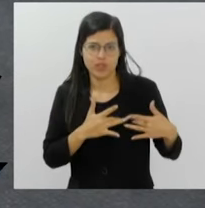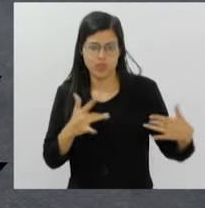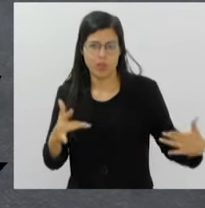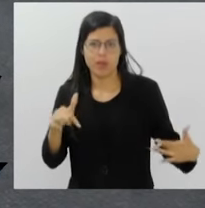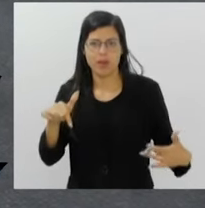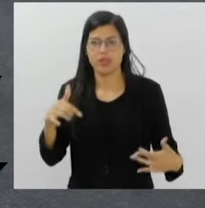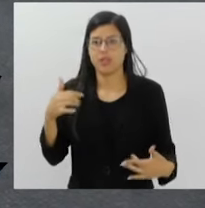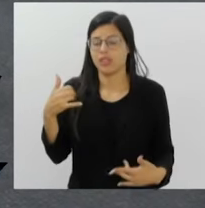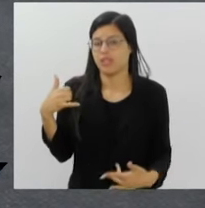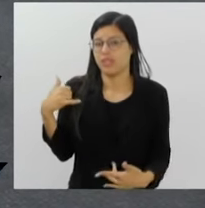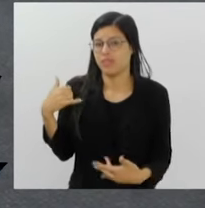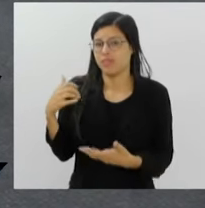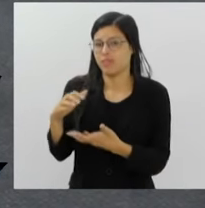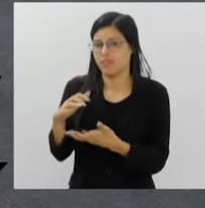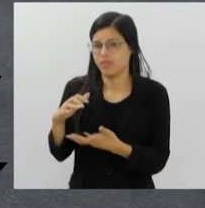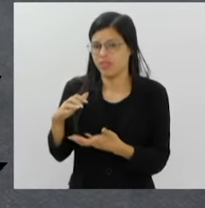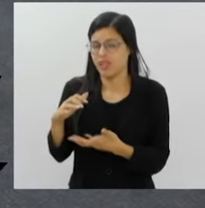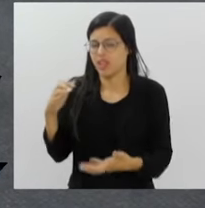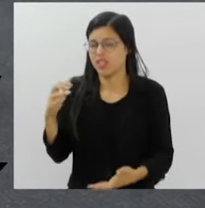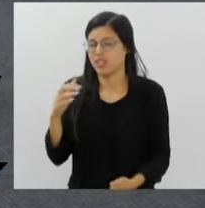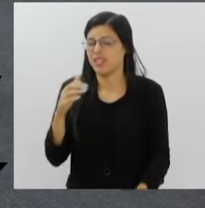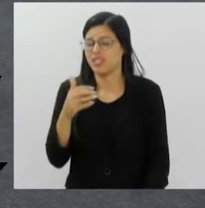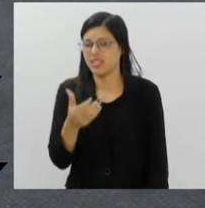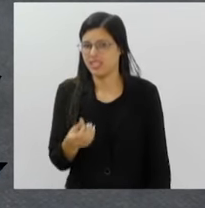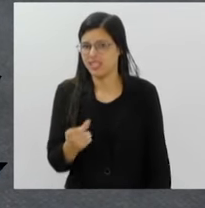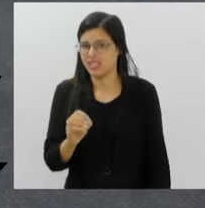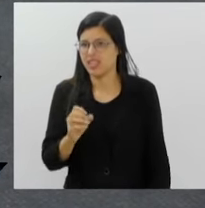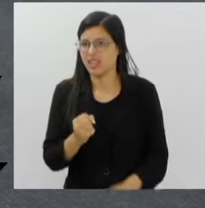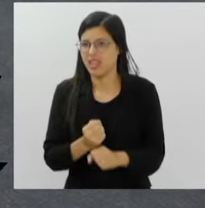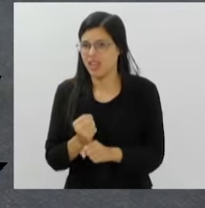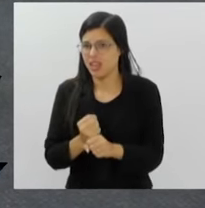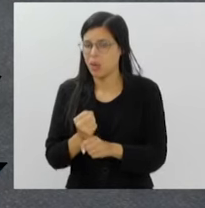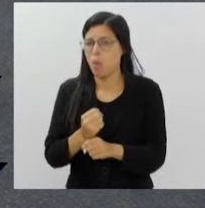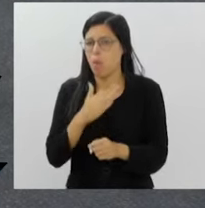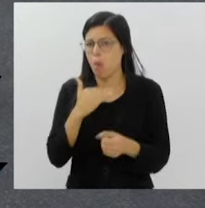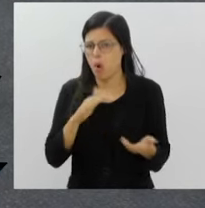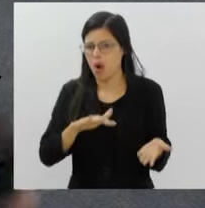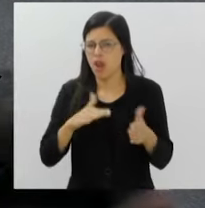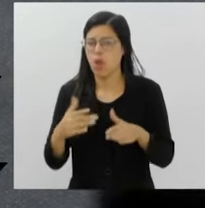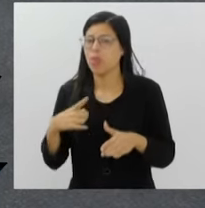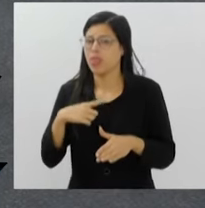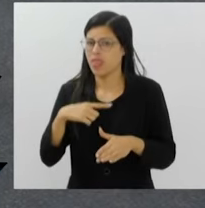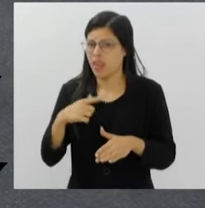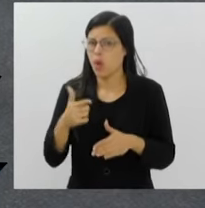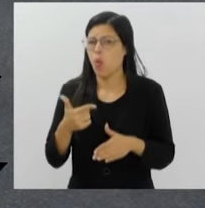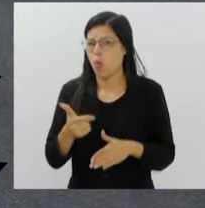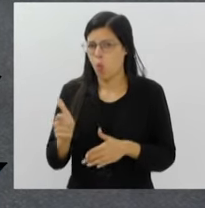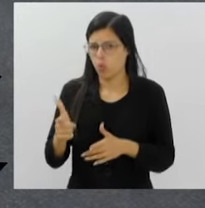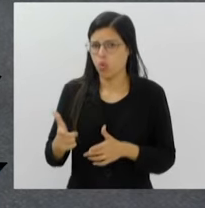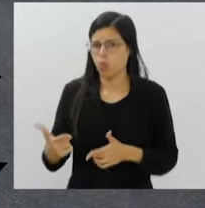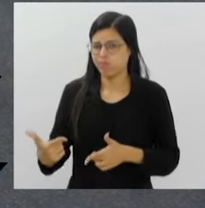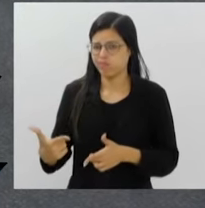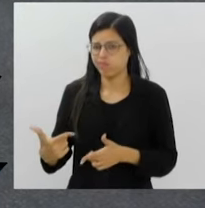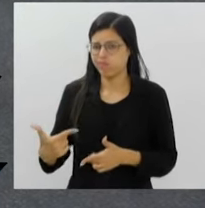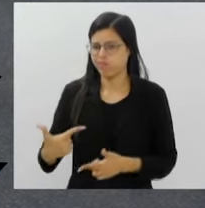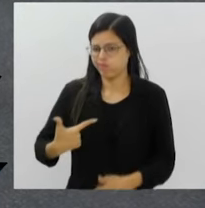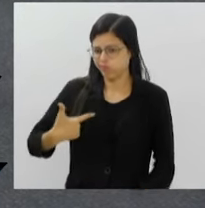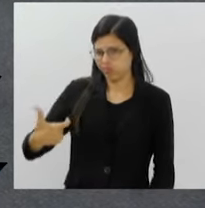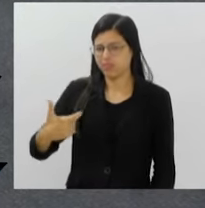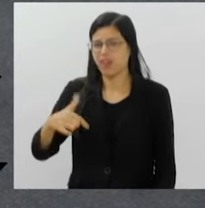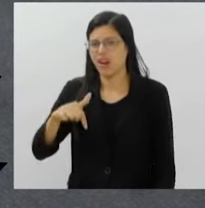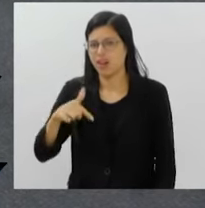que infelizmente morreu. Tem mais um baleado grave no hospital, na cidade de Duque de